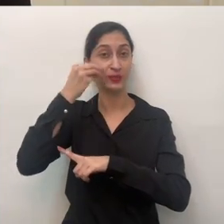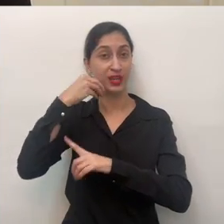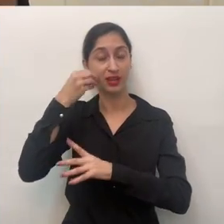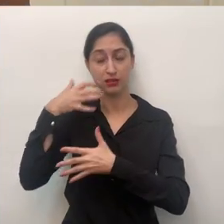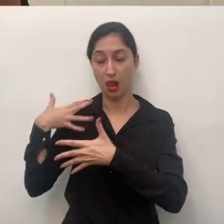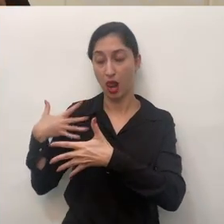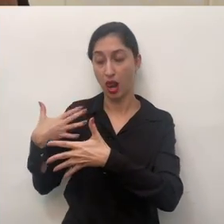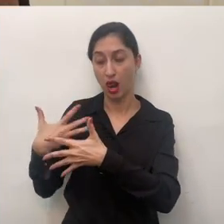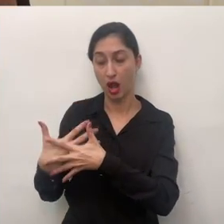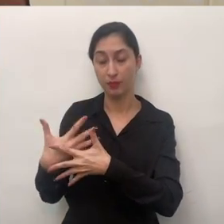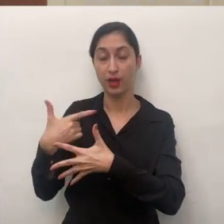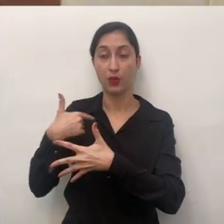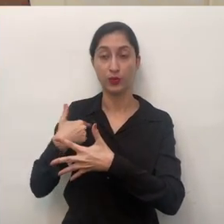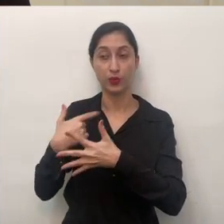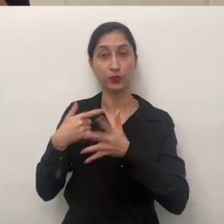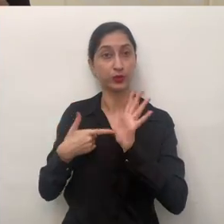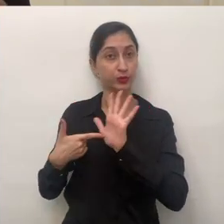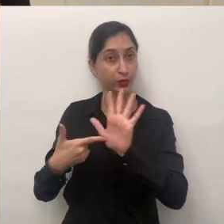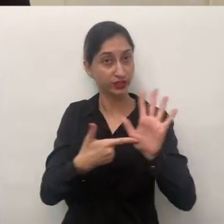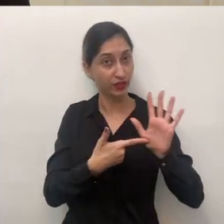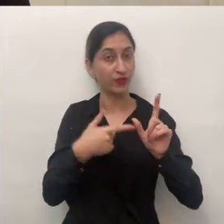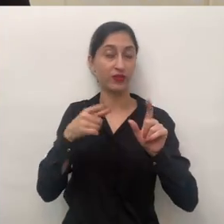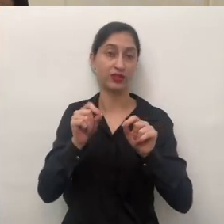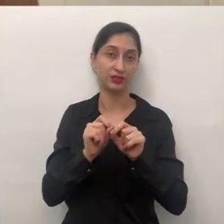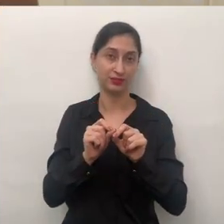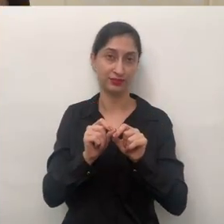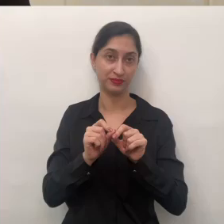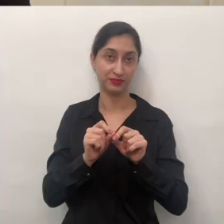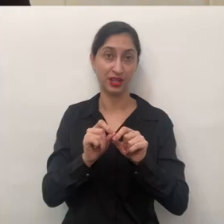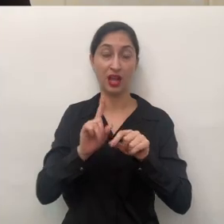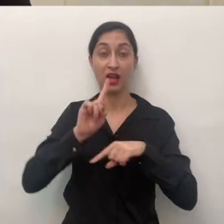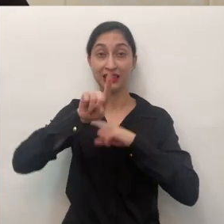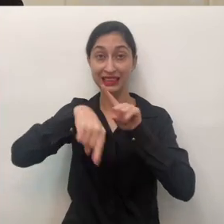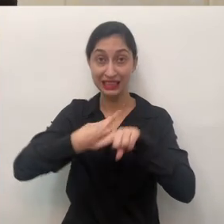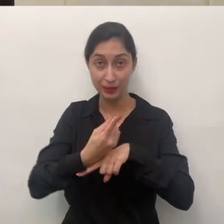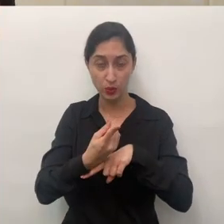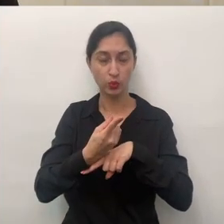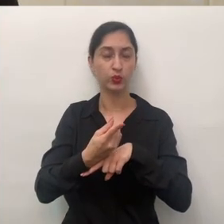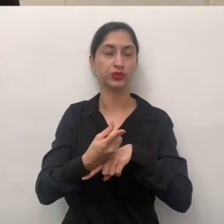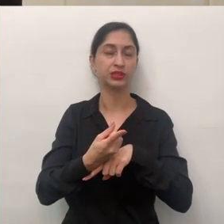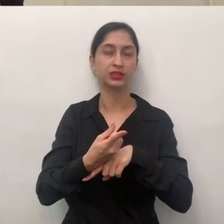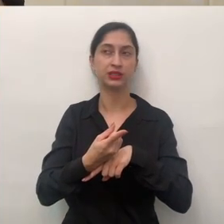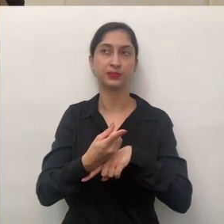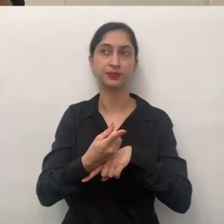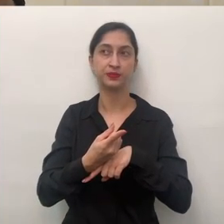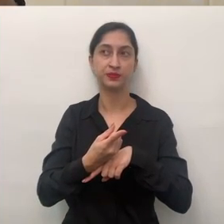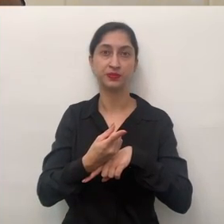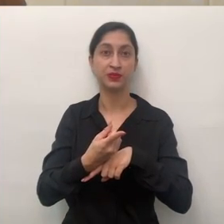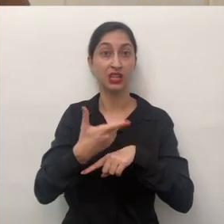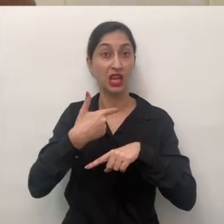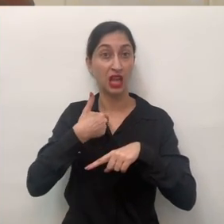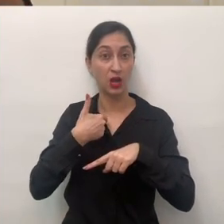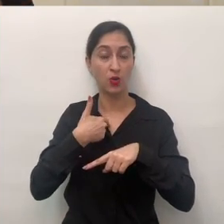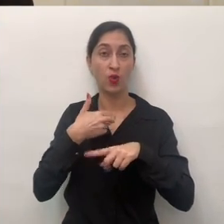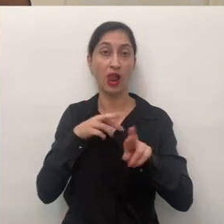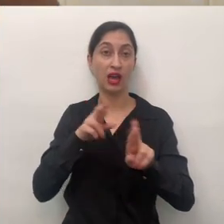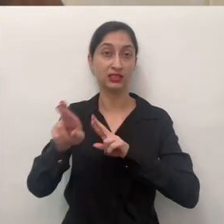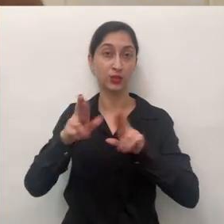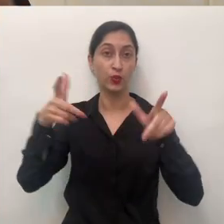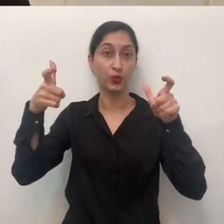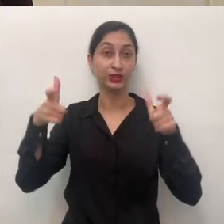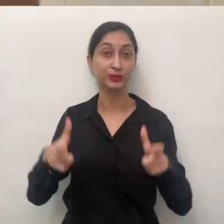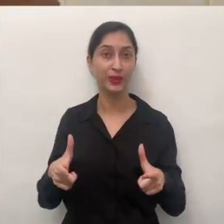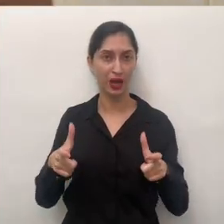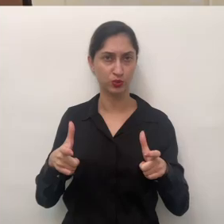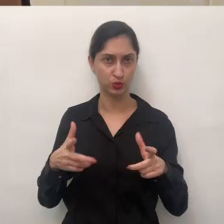partir daí, todos os trabalhos realizados para essa exposição foram realizados a partir do